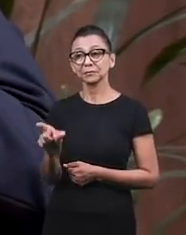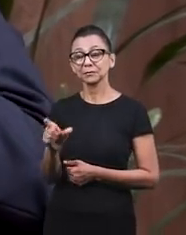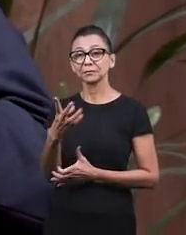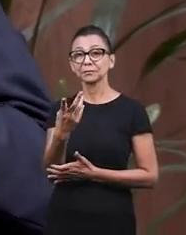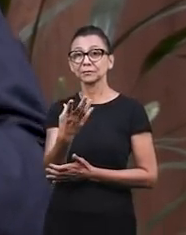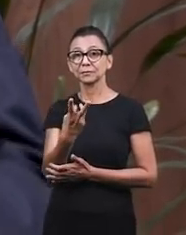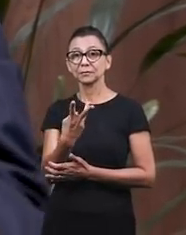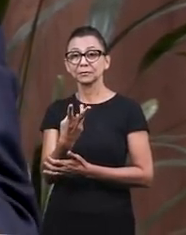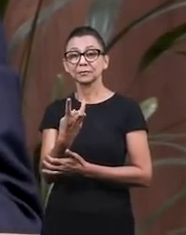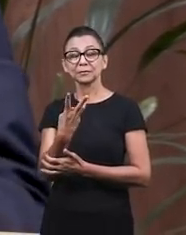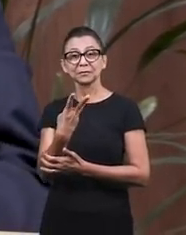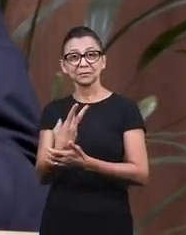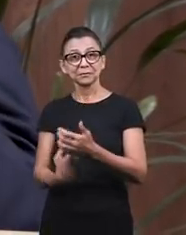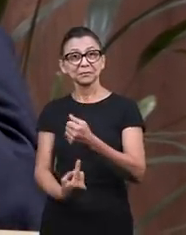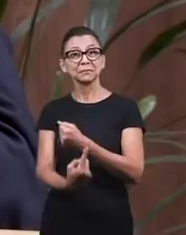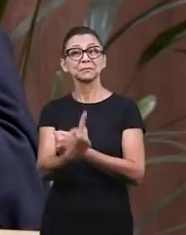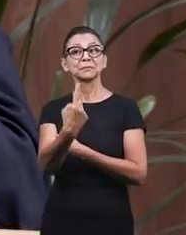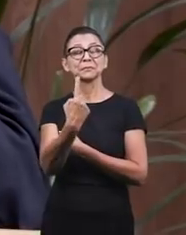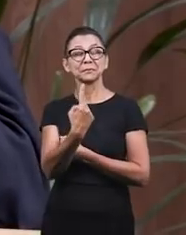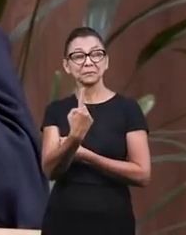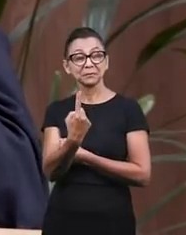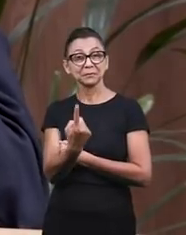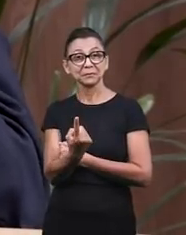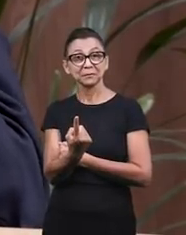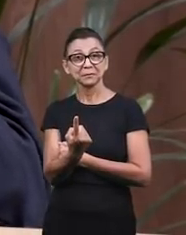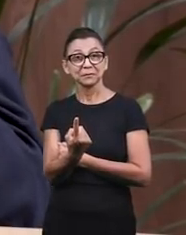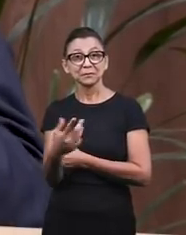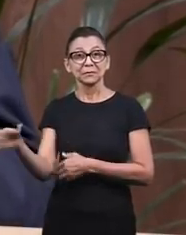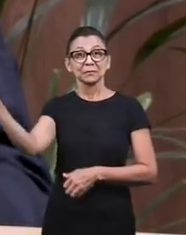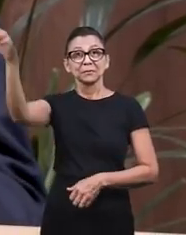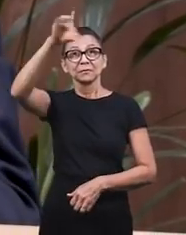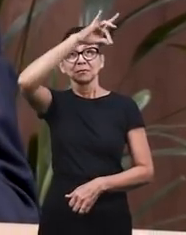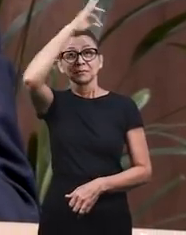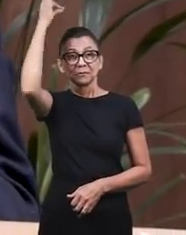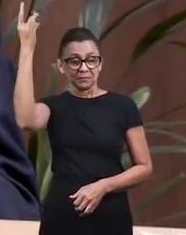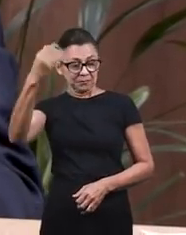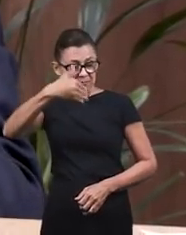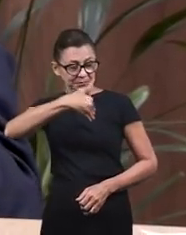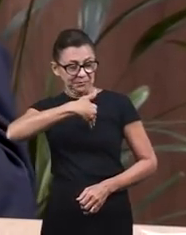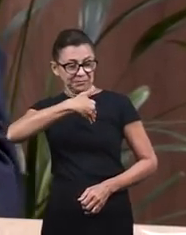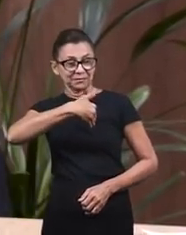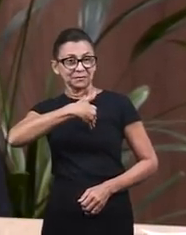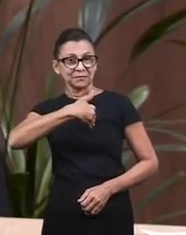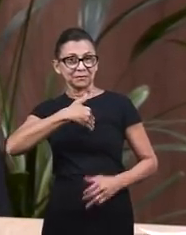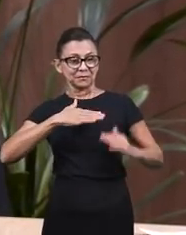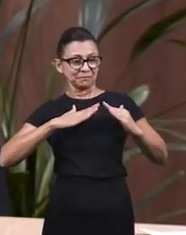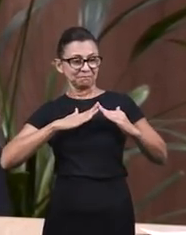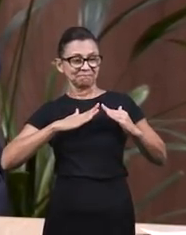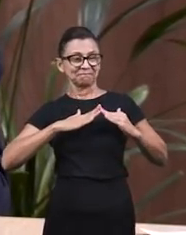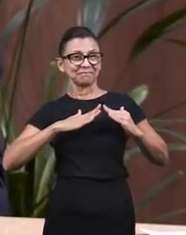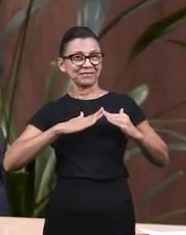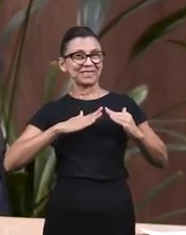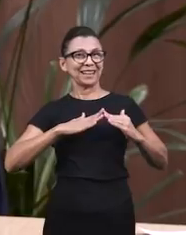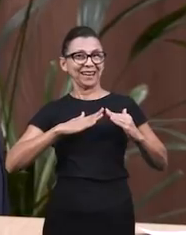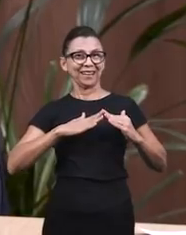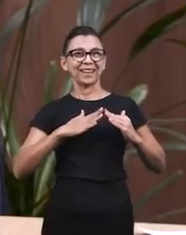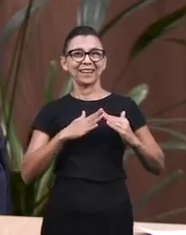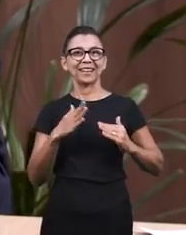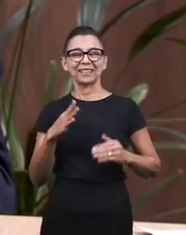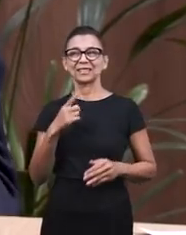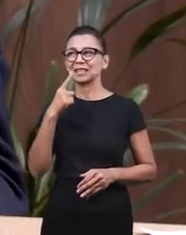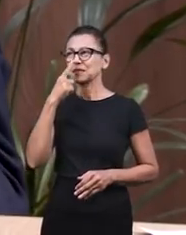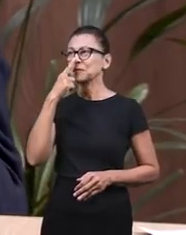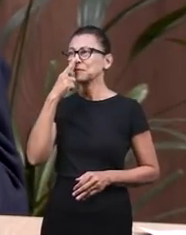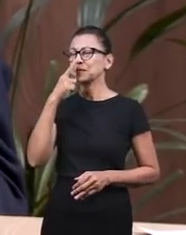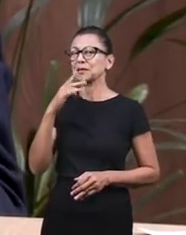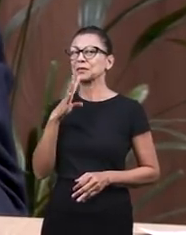habitando em nós. Glória a Deus. Nós somos templo do Espírito Santo. E nós podemos ter essa intimidade, né? De